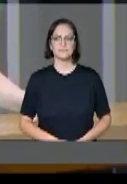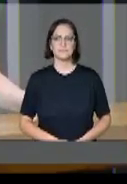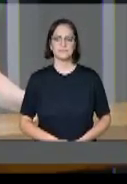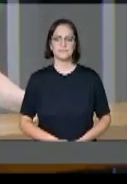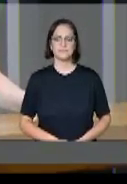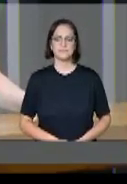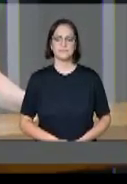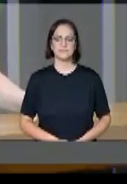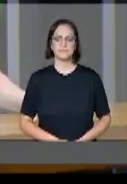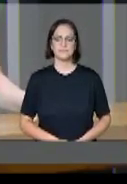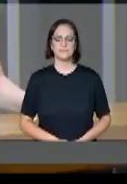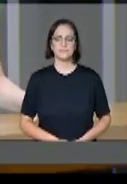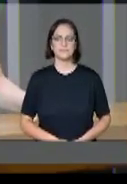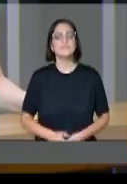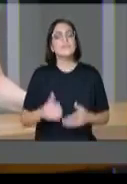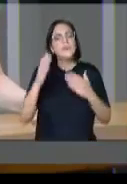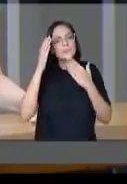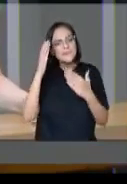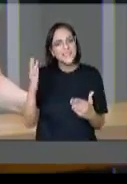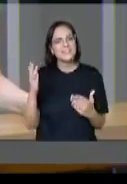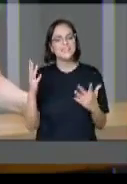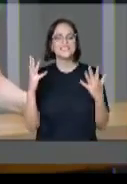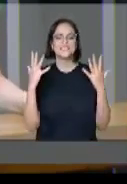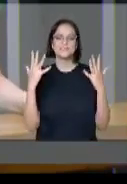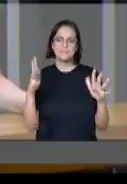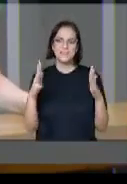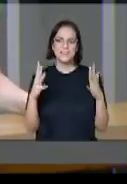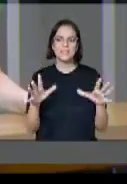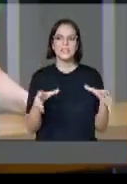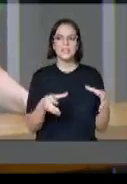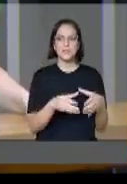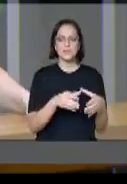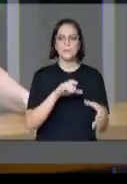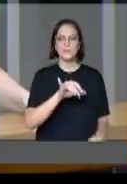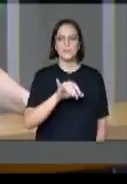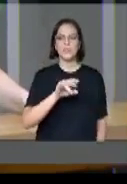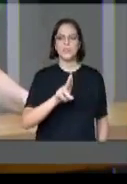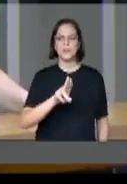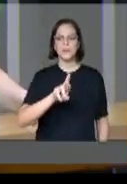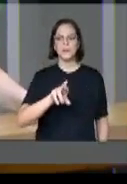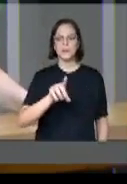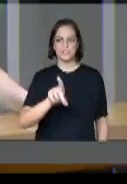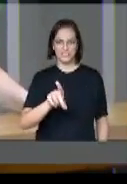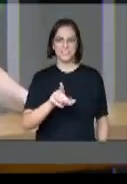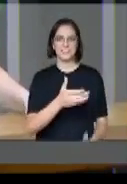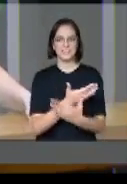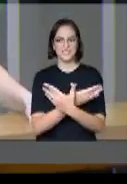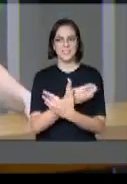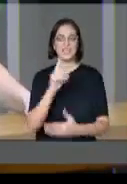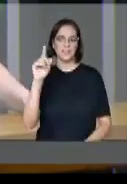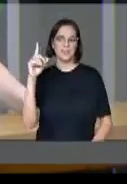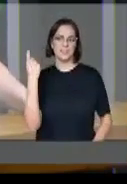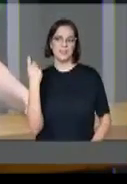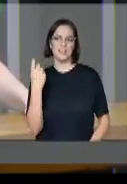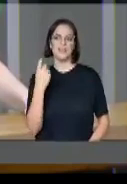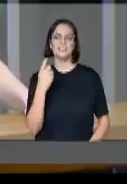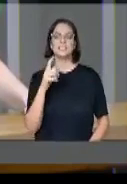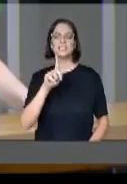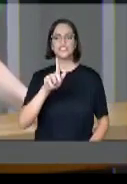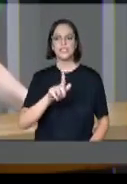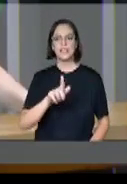Então, obrigada e parabéns para o Grupo IURD. Já trabalhei no Grupo IURD, na Life Empresarial, fui gerente de